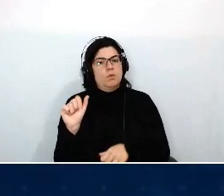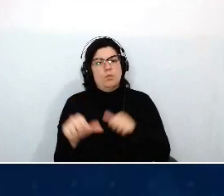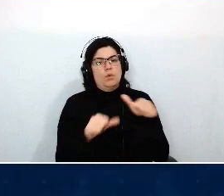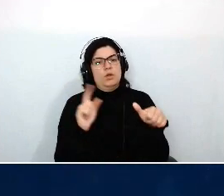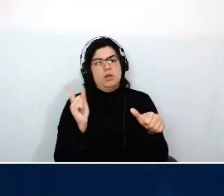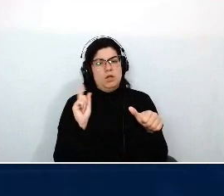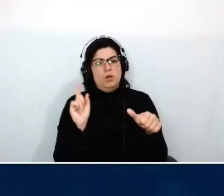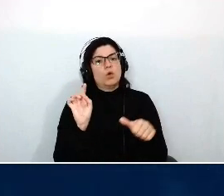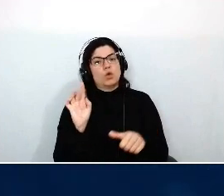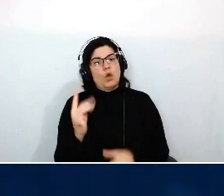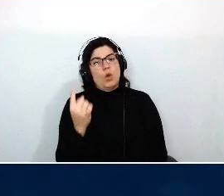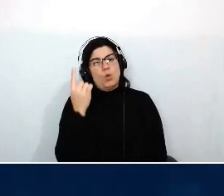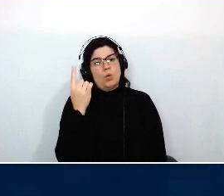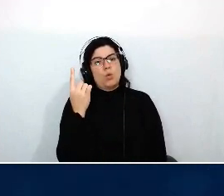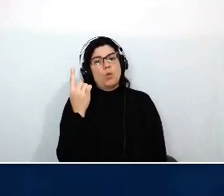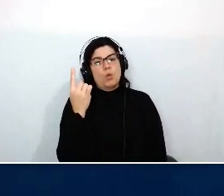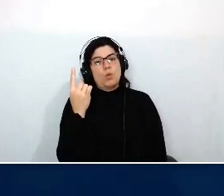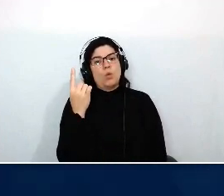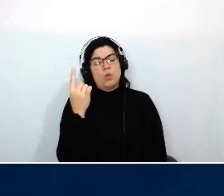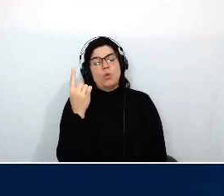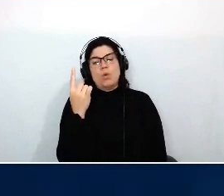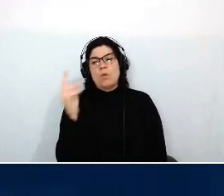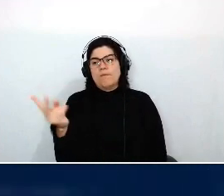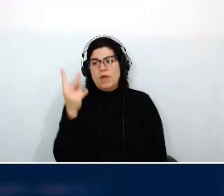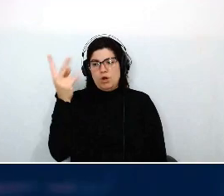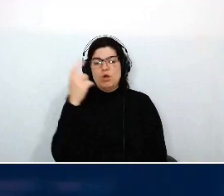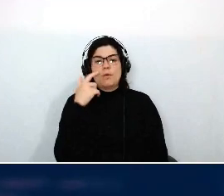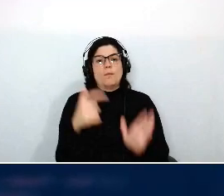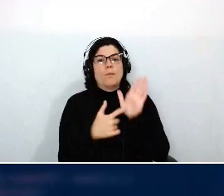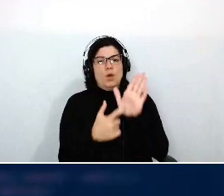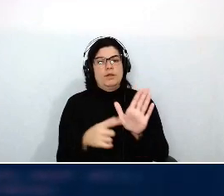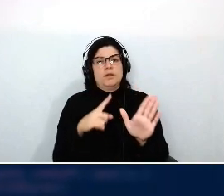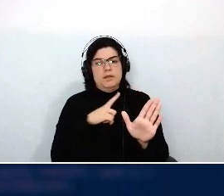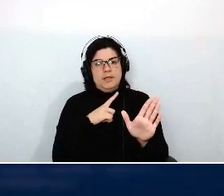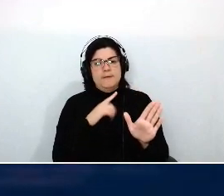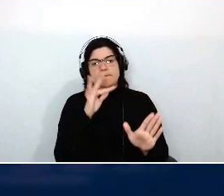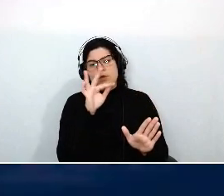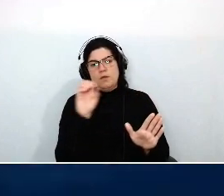um valor que full está apontando, digamos assim. Então.